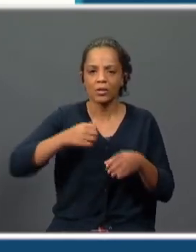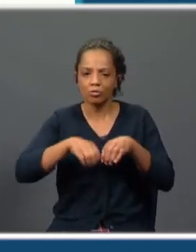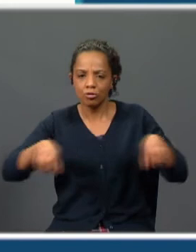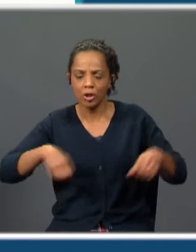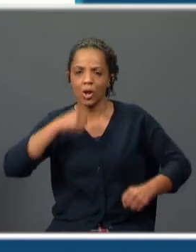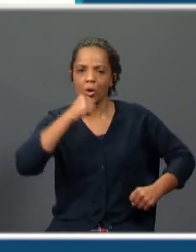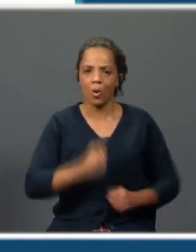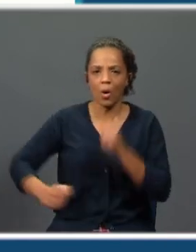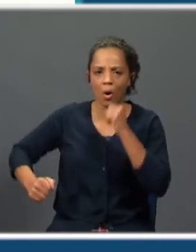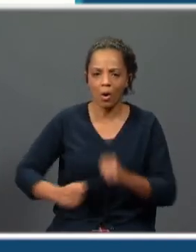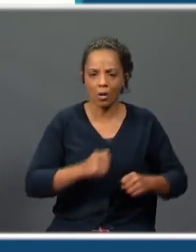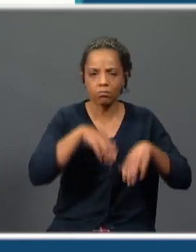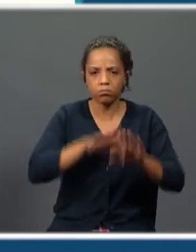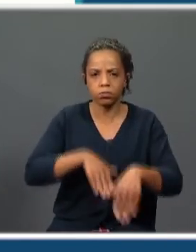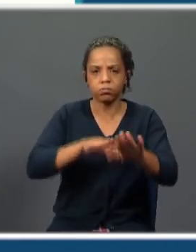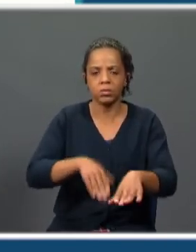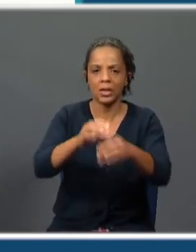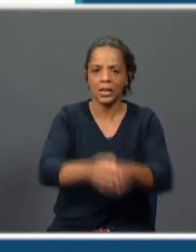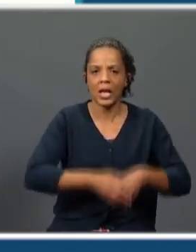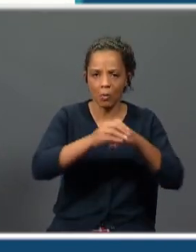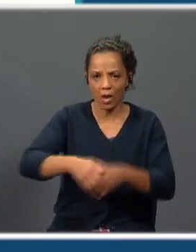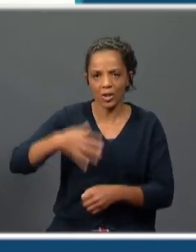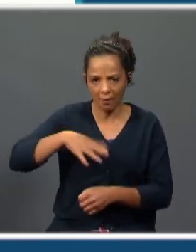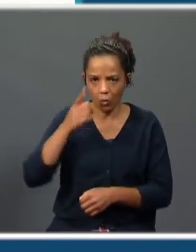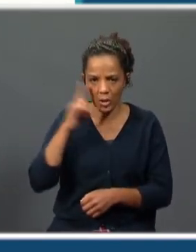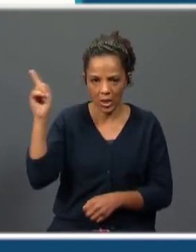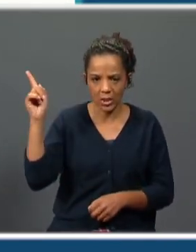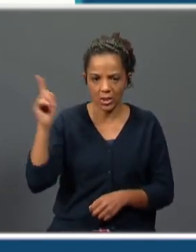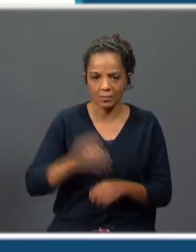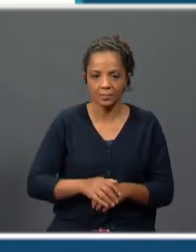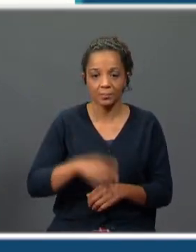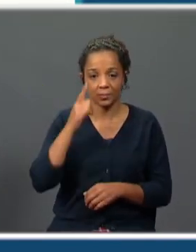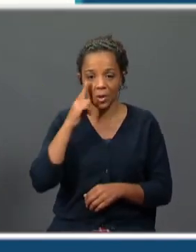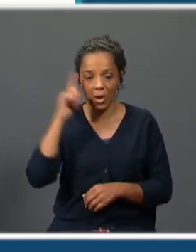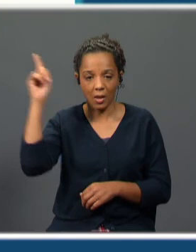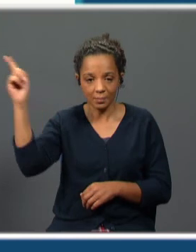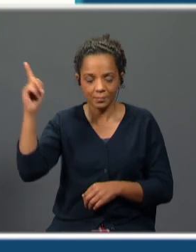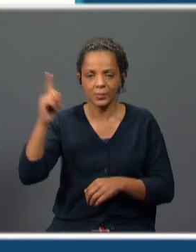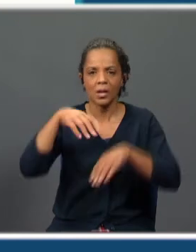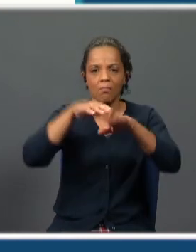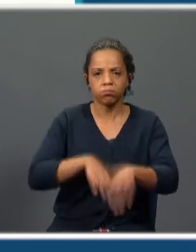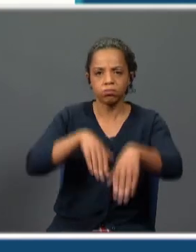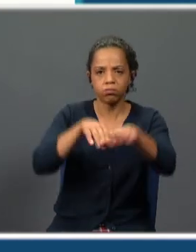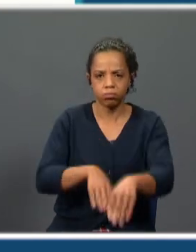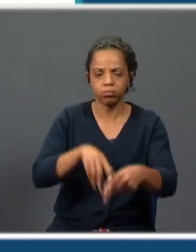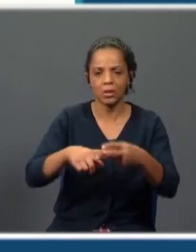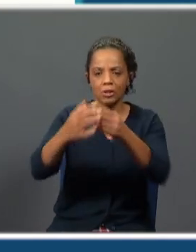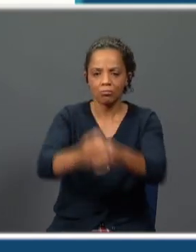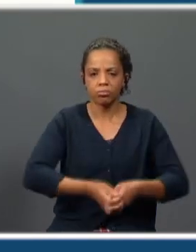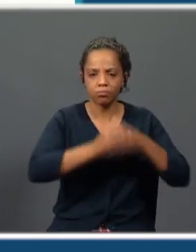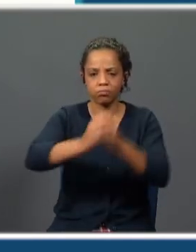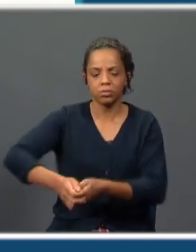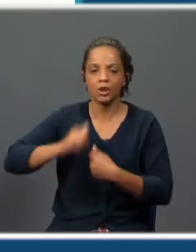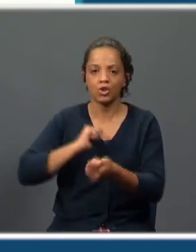e faz canoagem. Queres conhecê-lo? Corrida, canoagem são os seus desportos de eleição